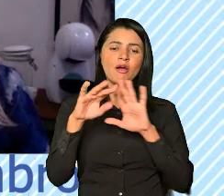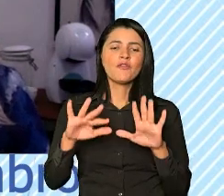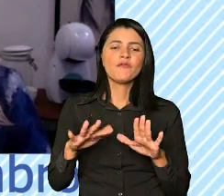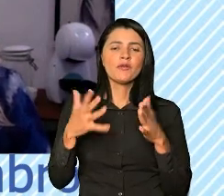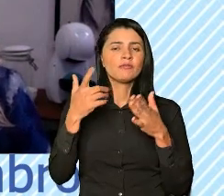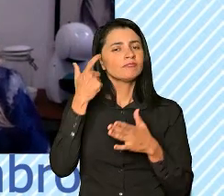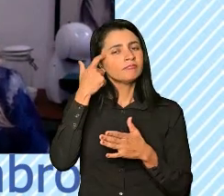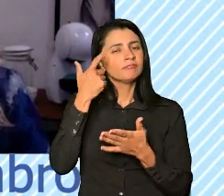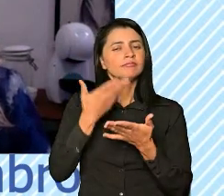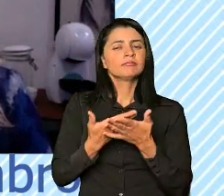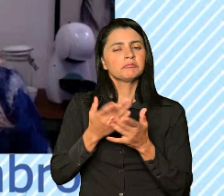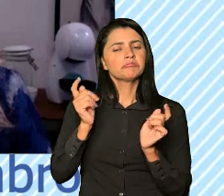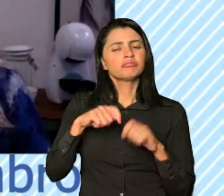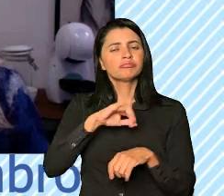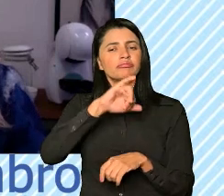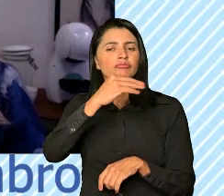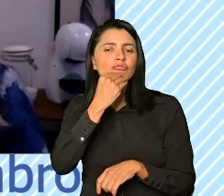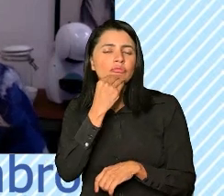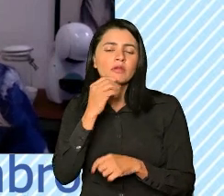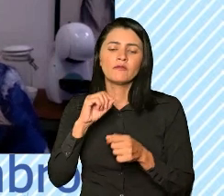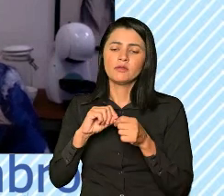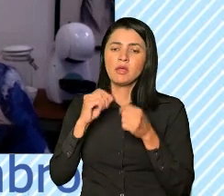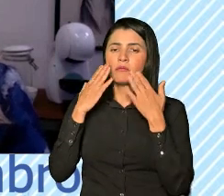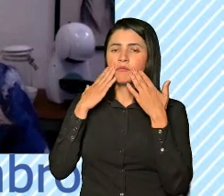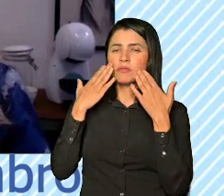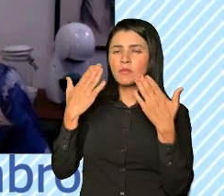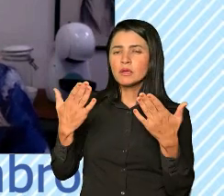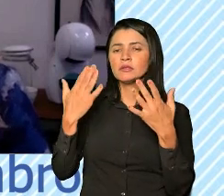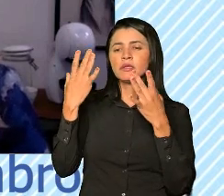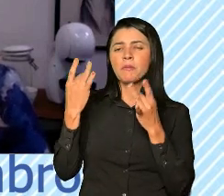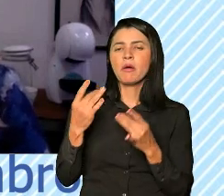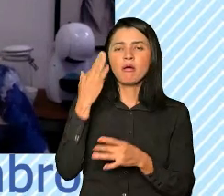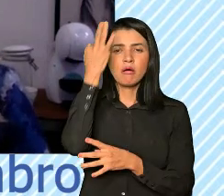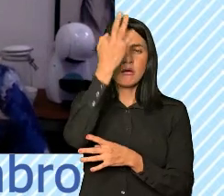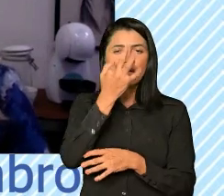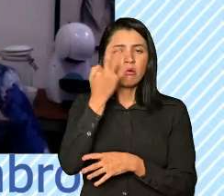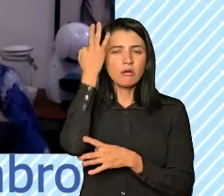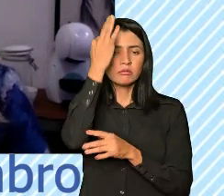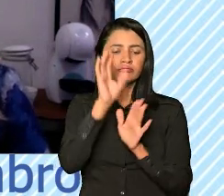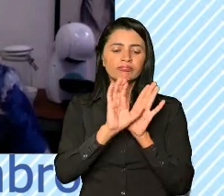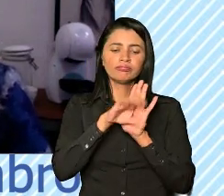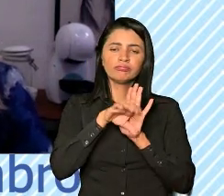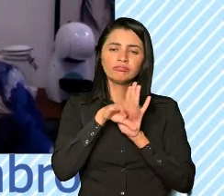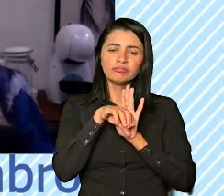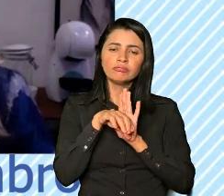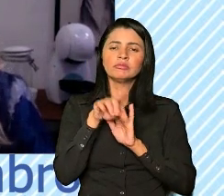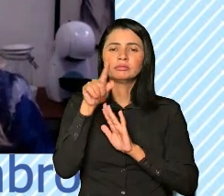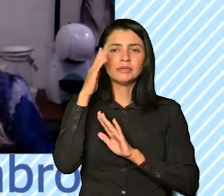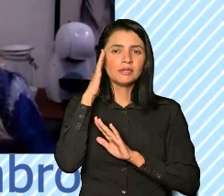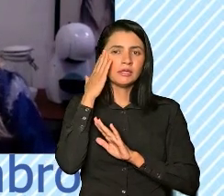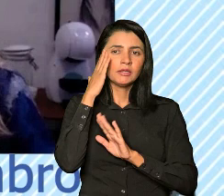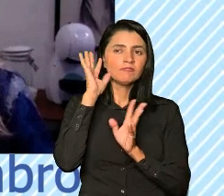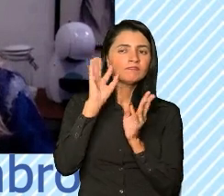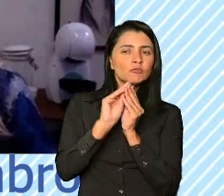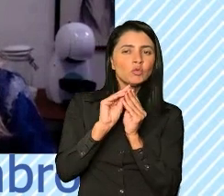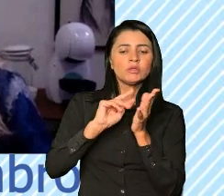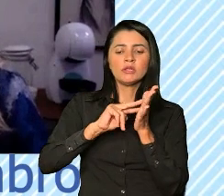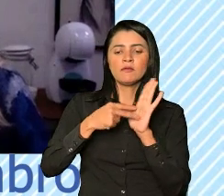que ficaria proveitoso que eu fizesse uma exposição um pouco mais teórica, conceitual, para entendermos o que é